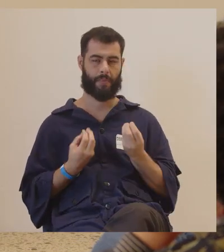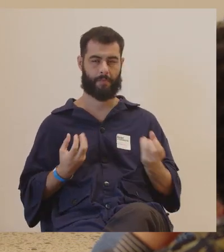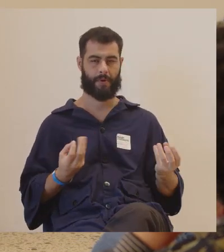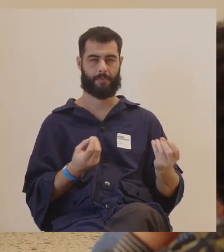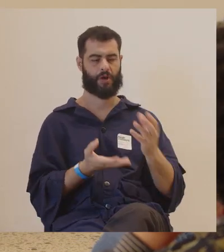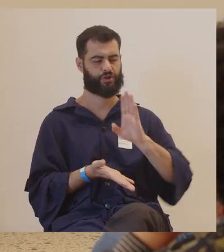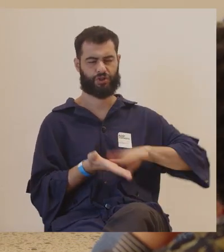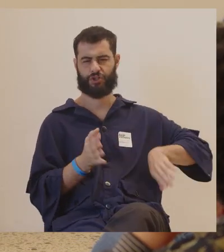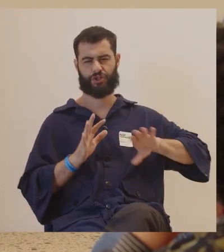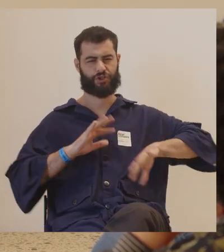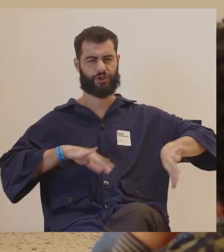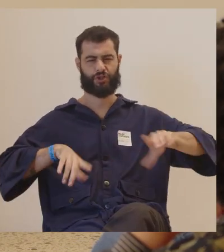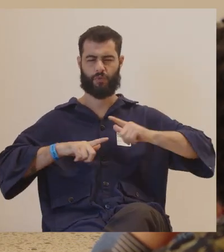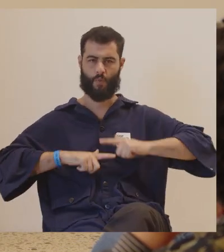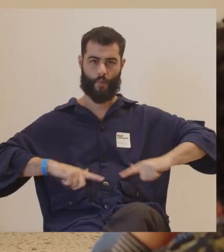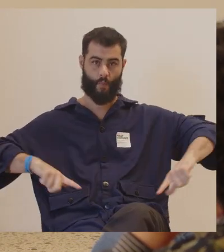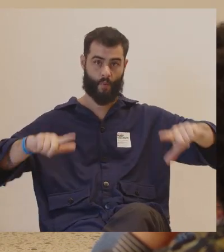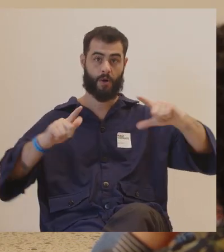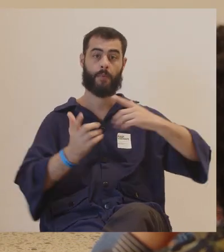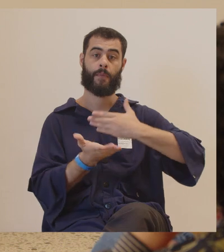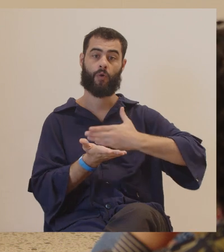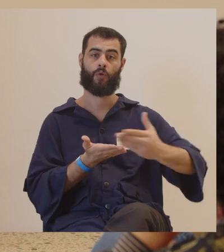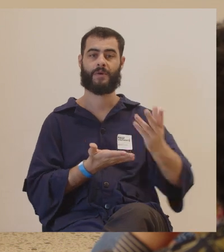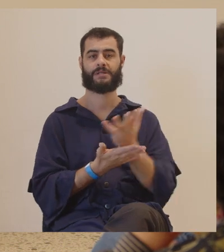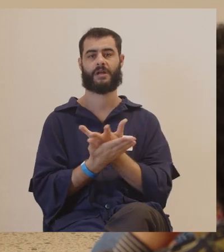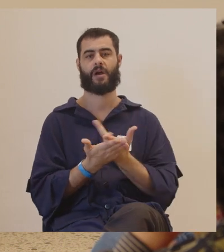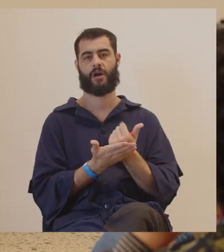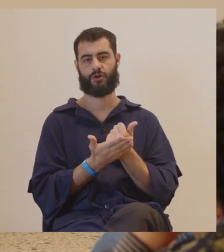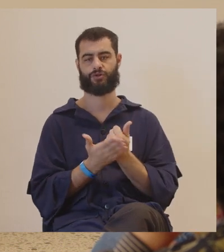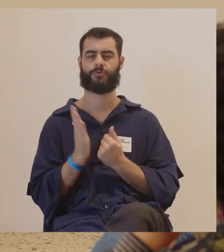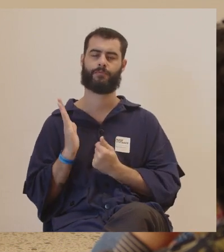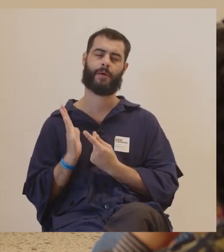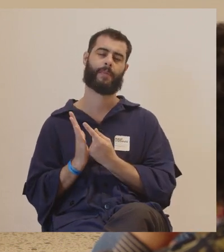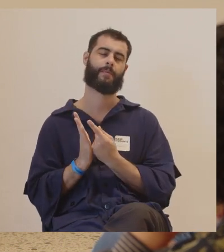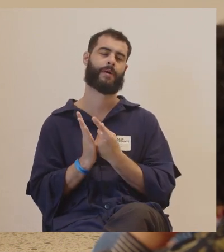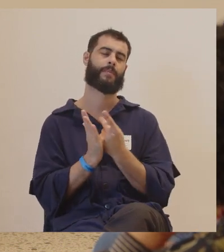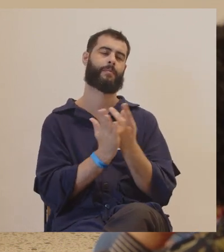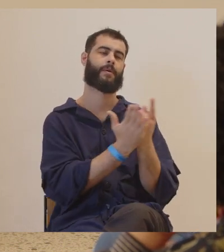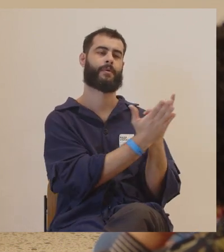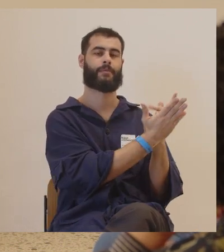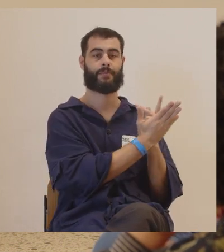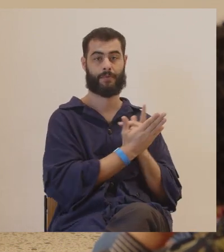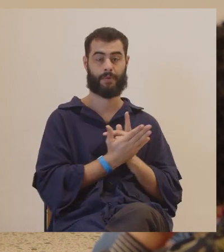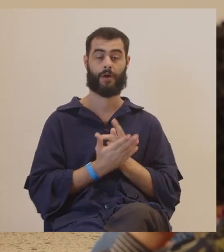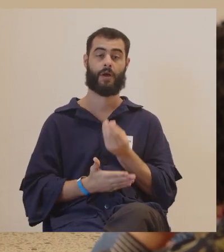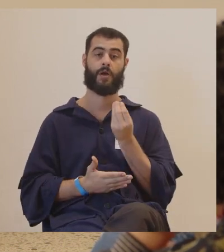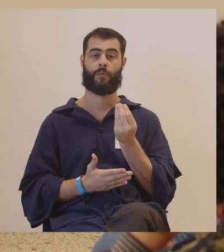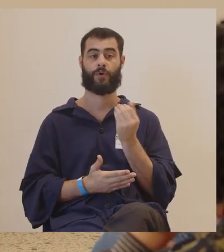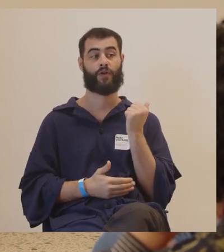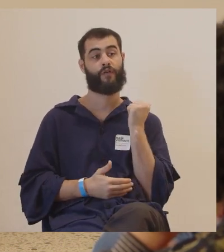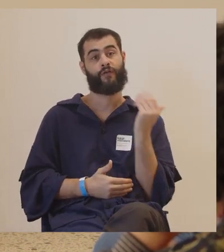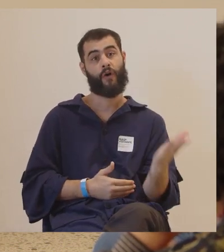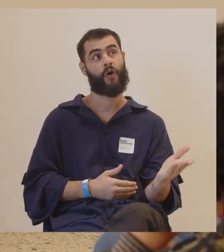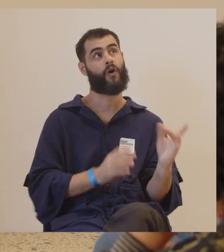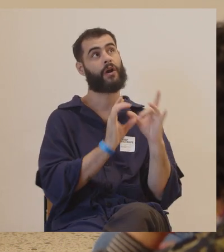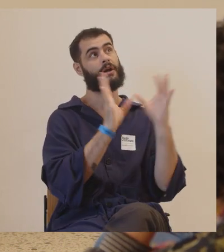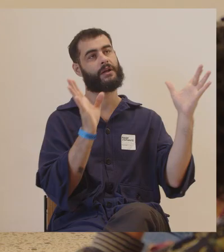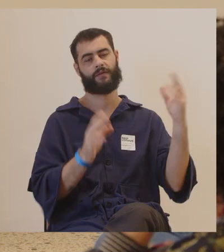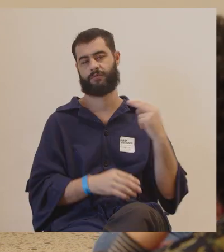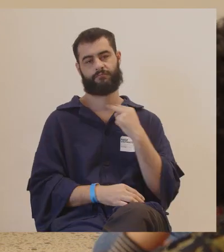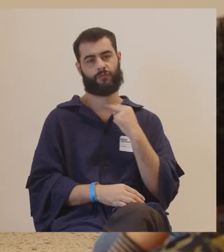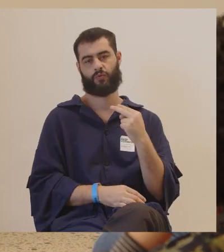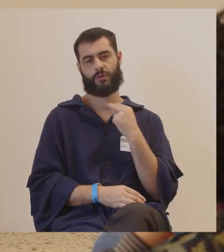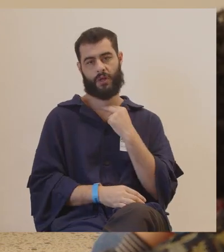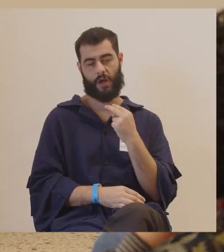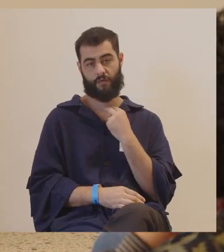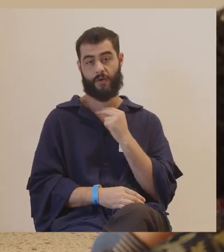né? Porque, claro, ele não pode fazer um painel desse tamanho ao ar livre, né? Mas, ao mesmo tempo, ele vende essa imagem, né?